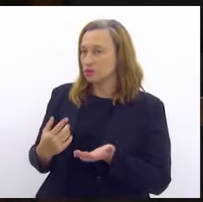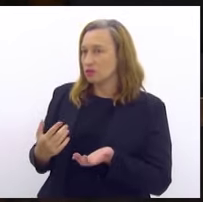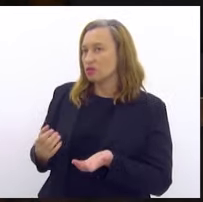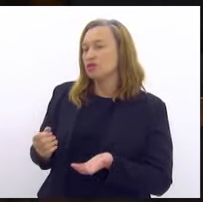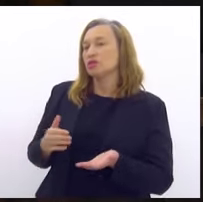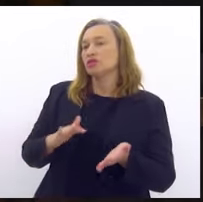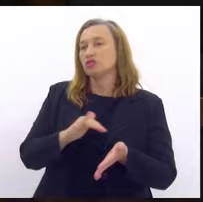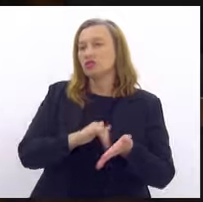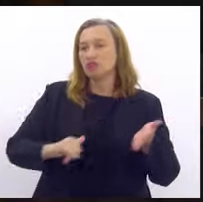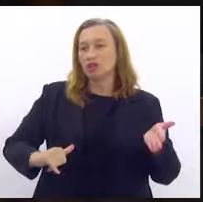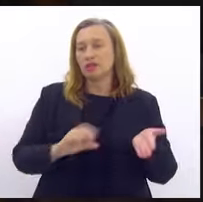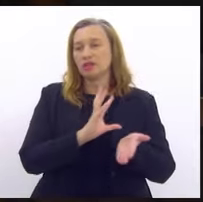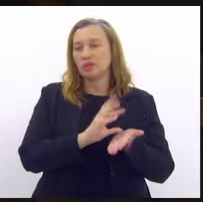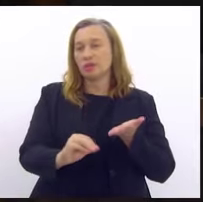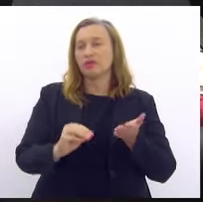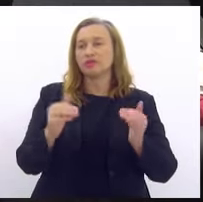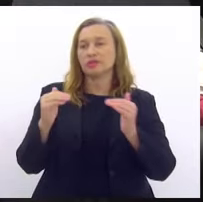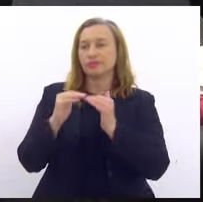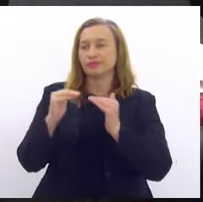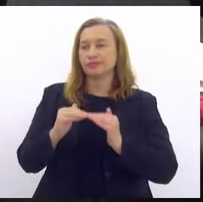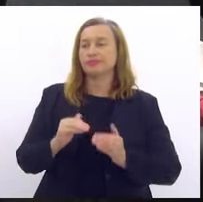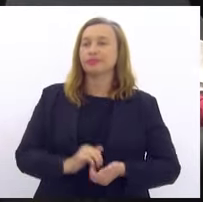de pauta.